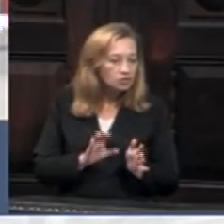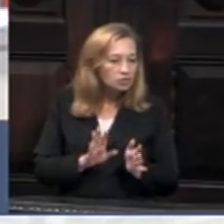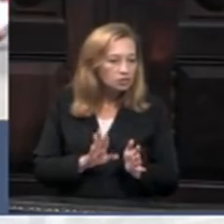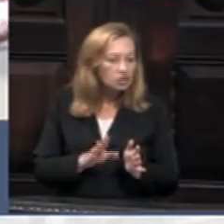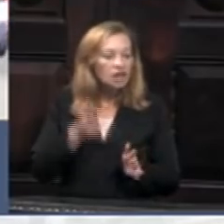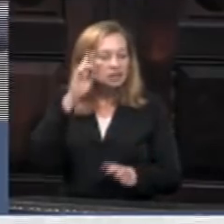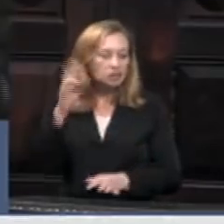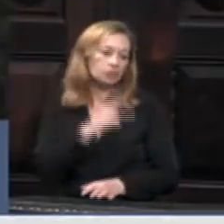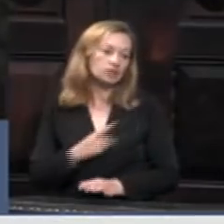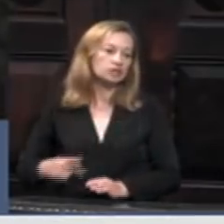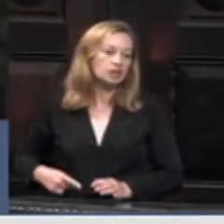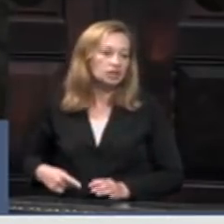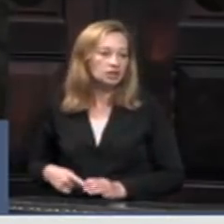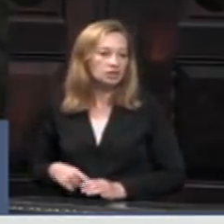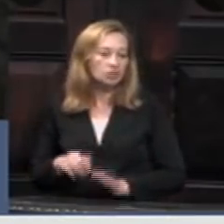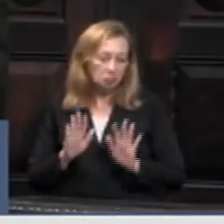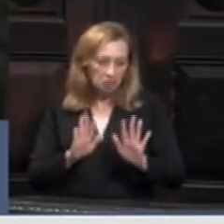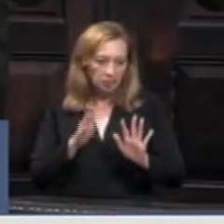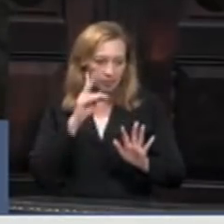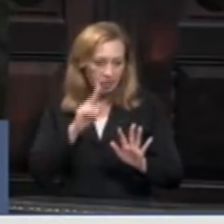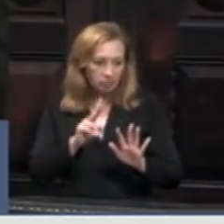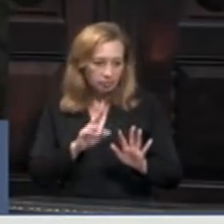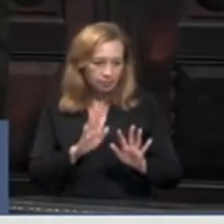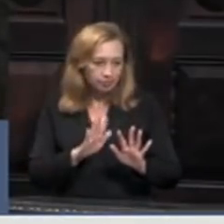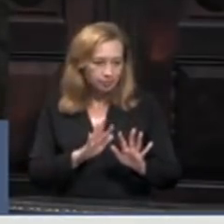Senhor presidente, olha só.